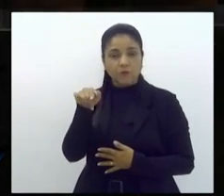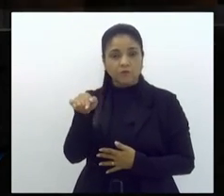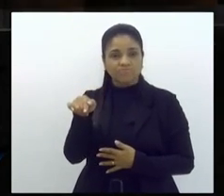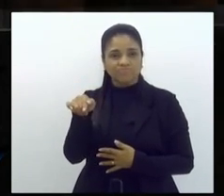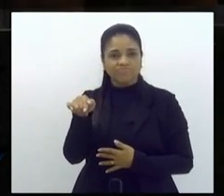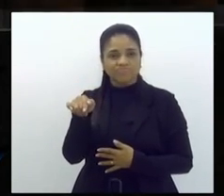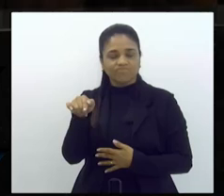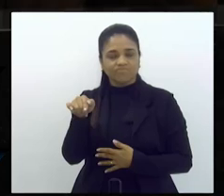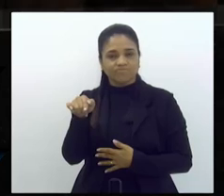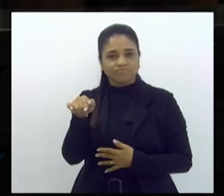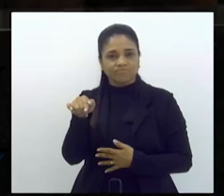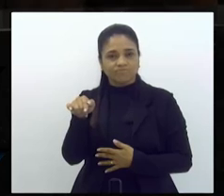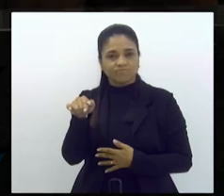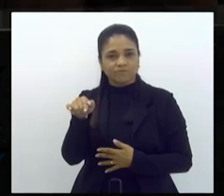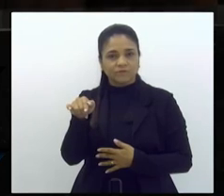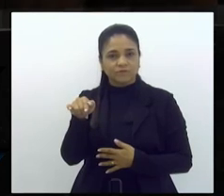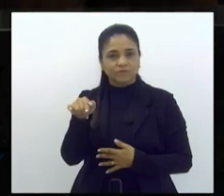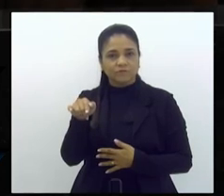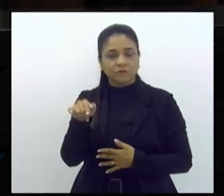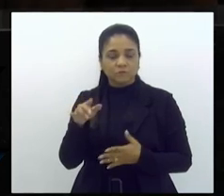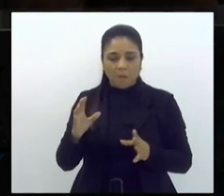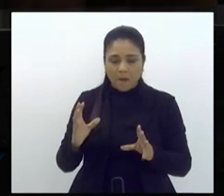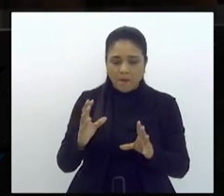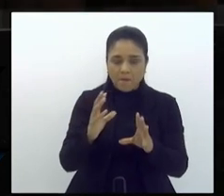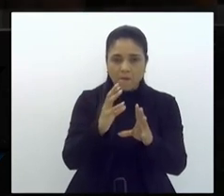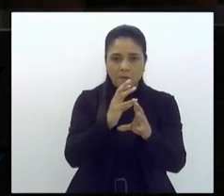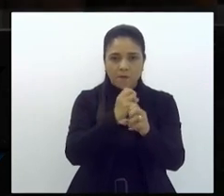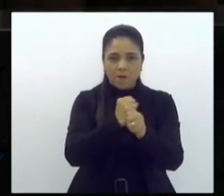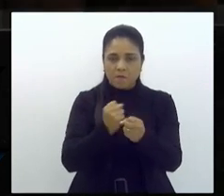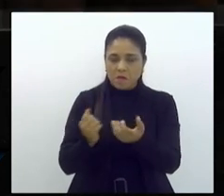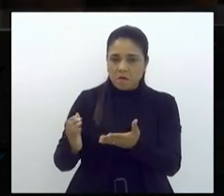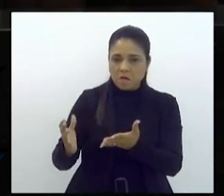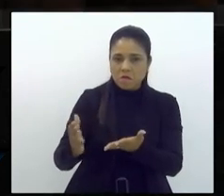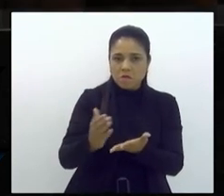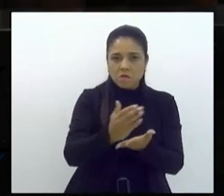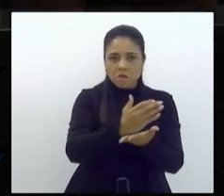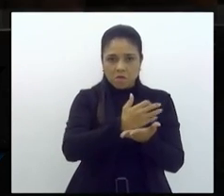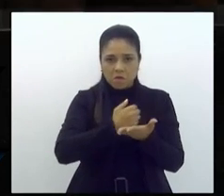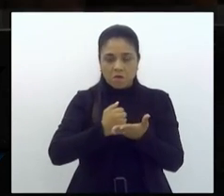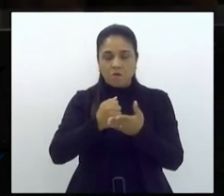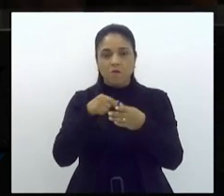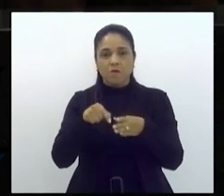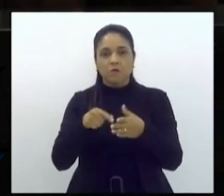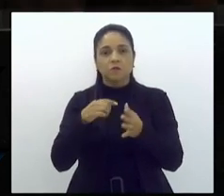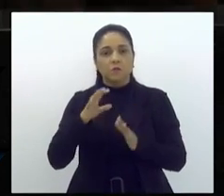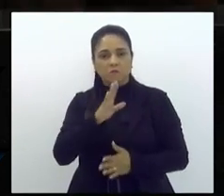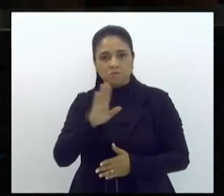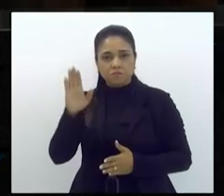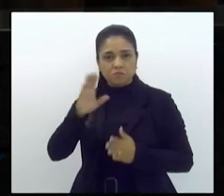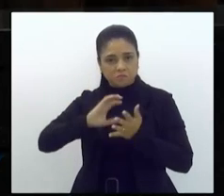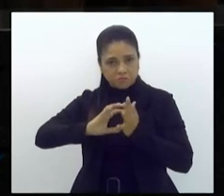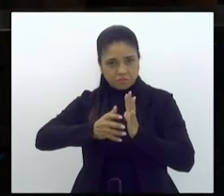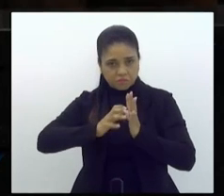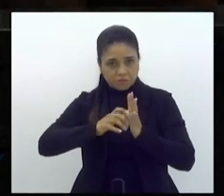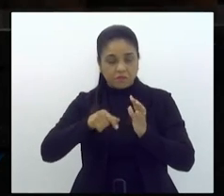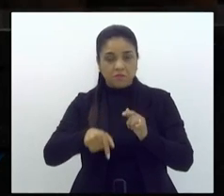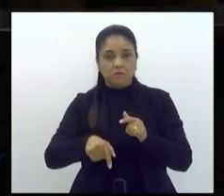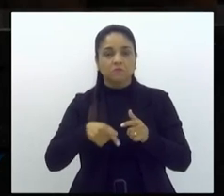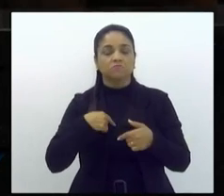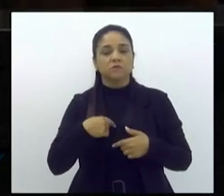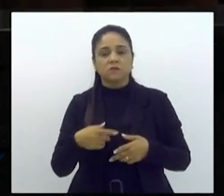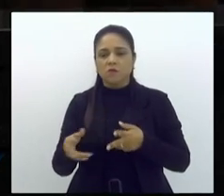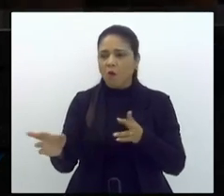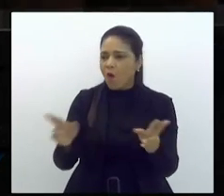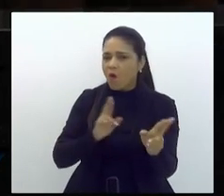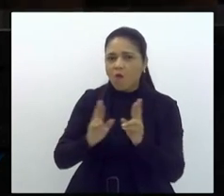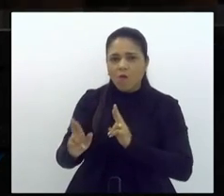dentre a prestação de contas do meu mandato e ouvir as demandas e as reivindicações de lá daquela